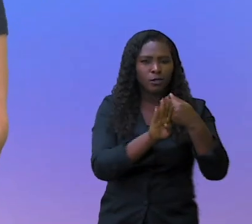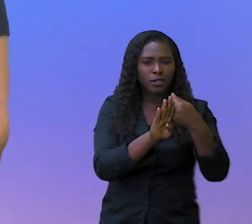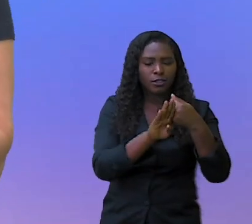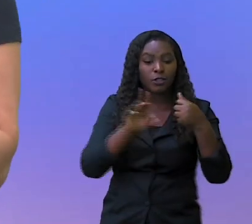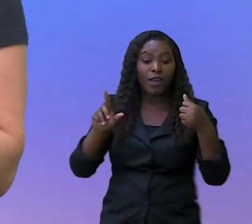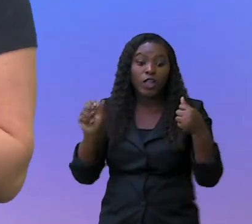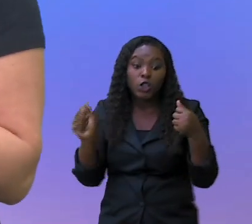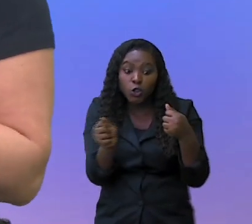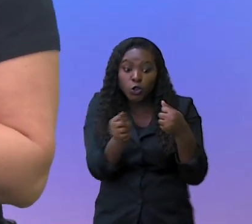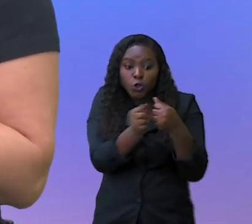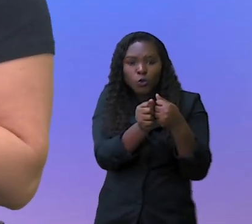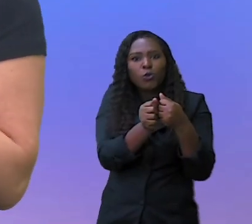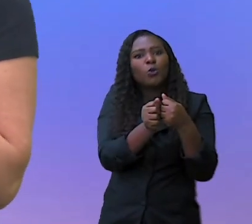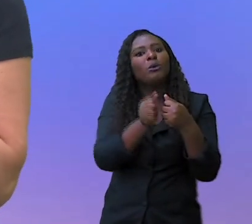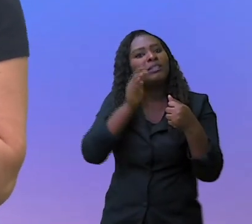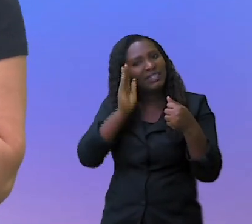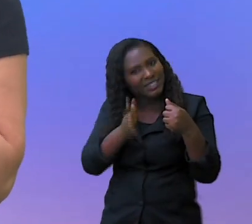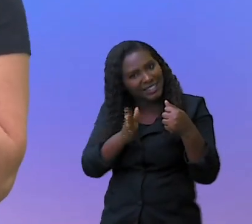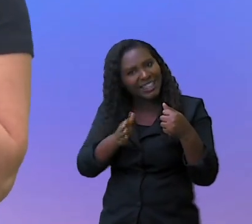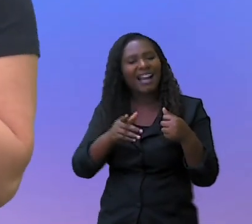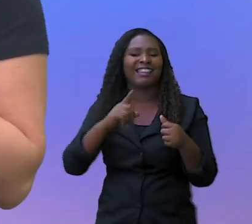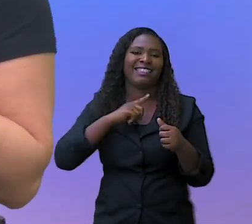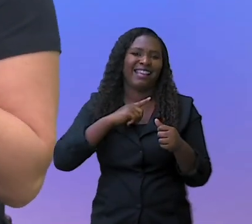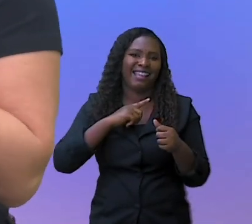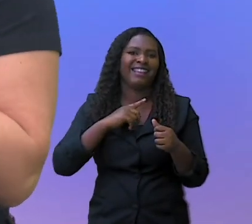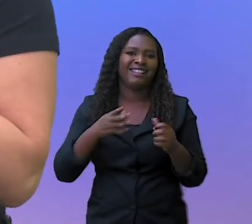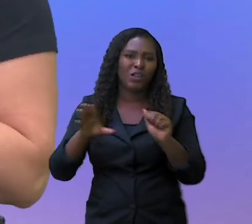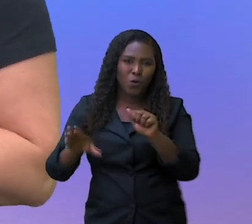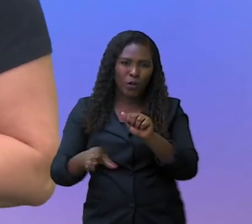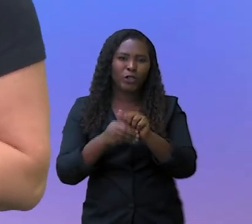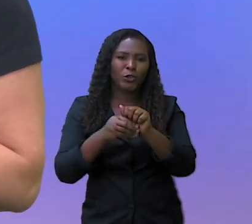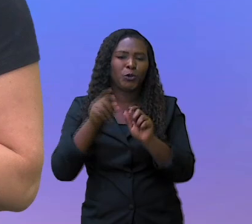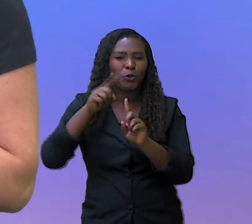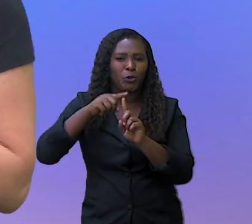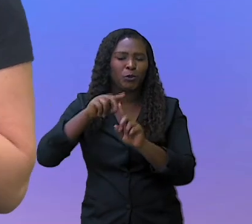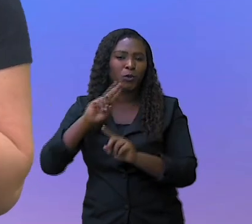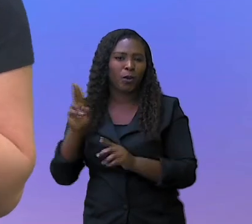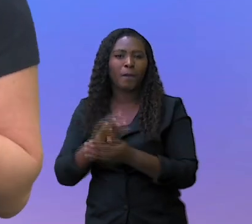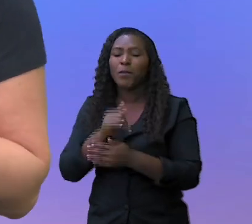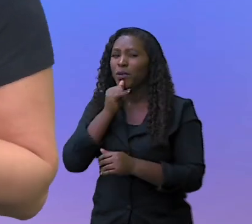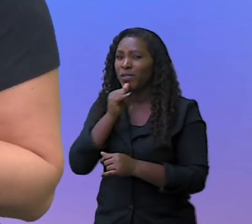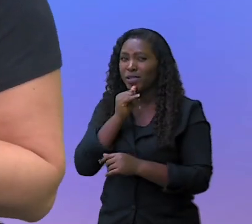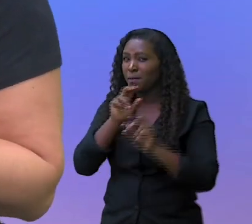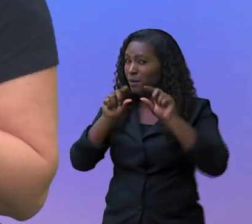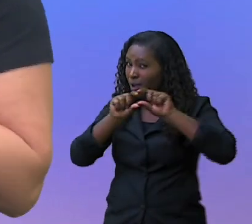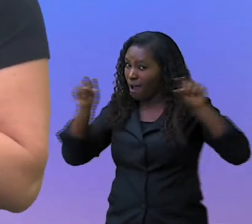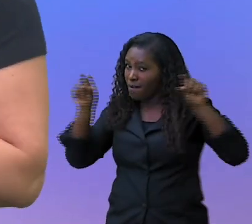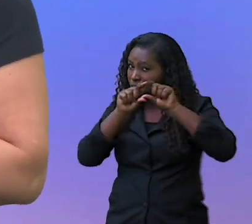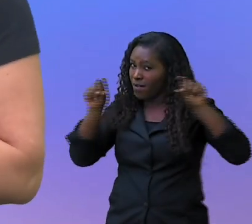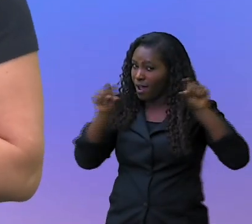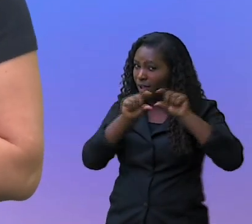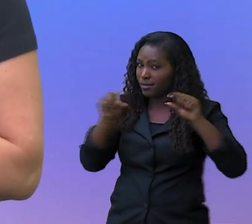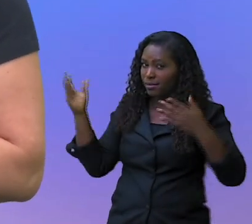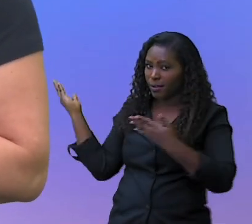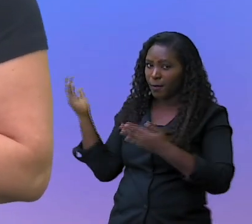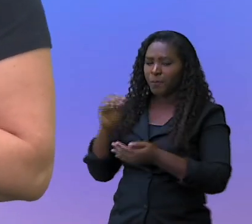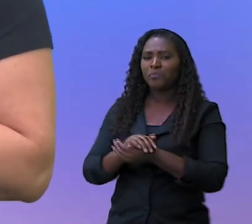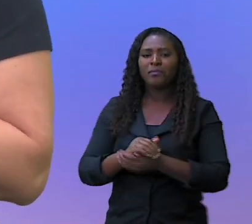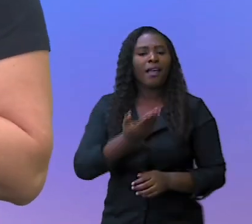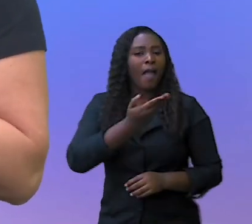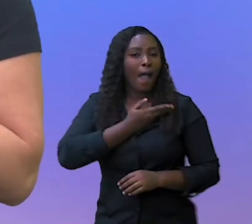esses adjuntos adnominais aqui? Então vamos lá. As minhas melhores amigas são a Mariana e a